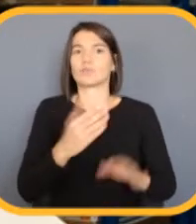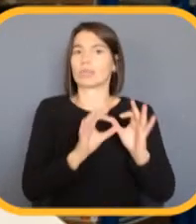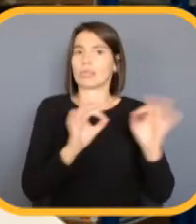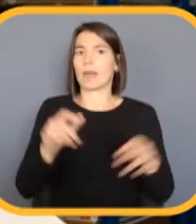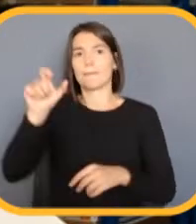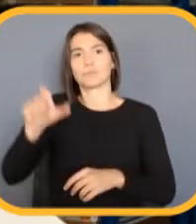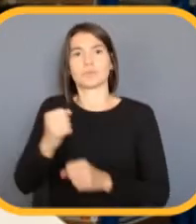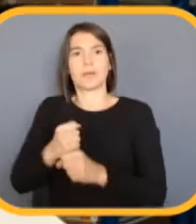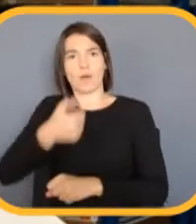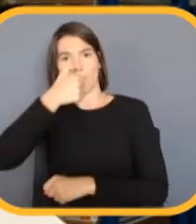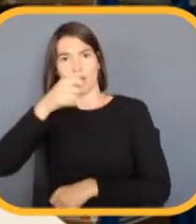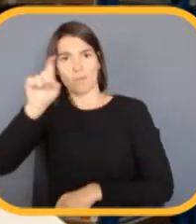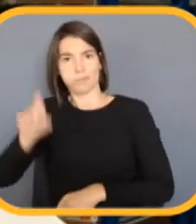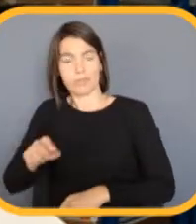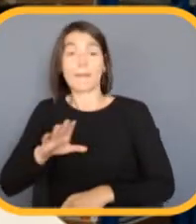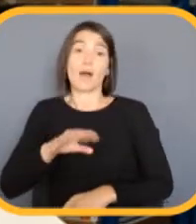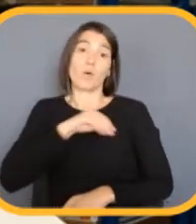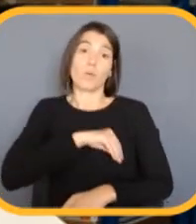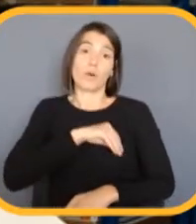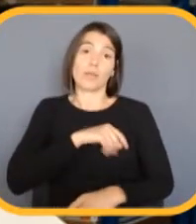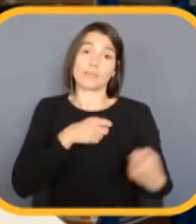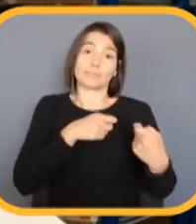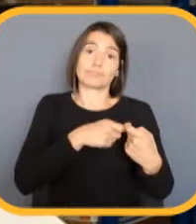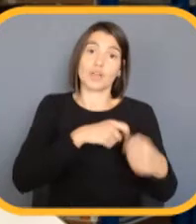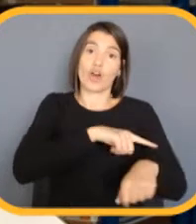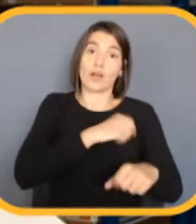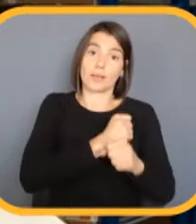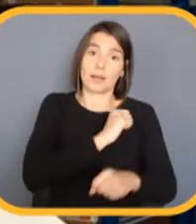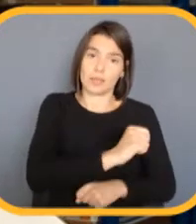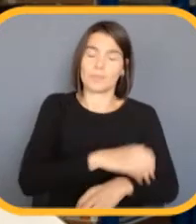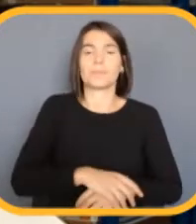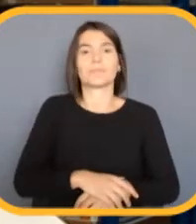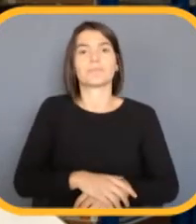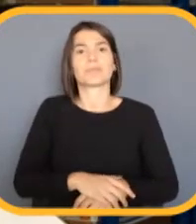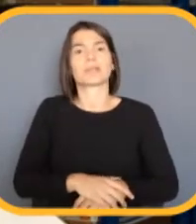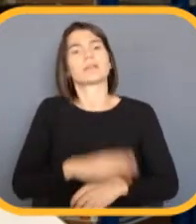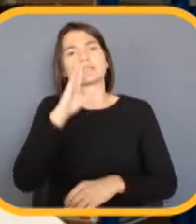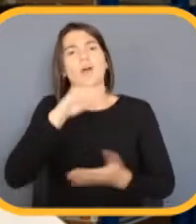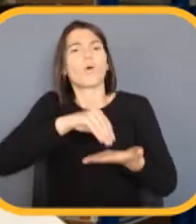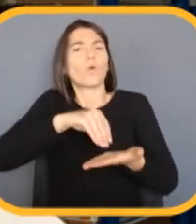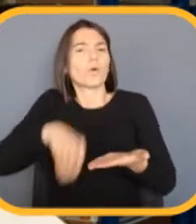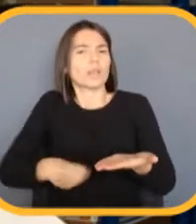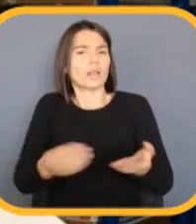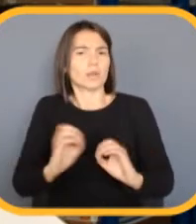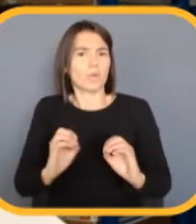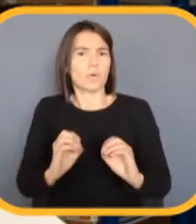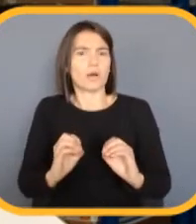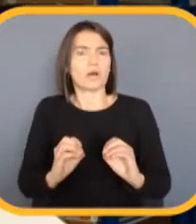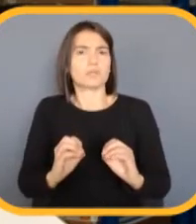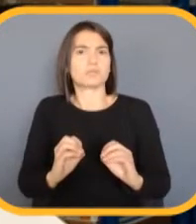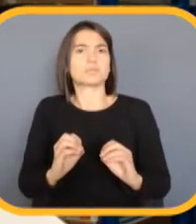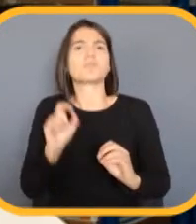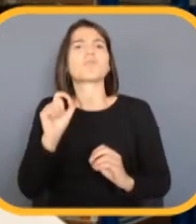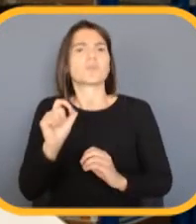a tempo inteiro, mas com vencimento proporcional ao tempo de trabalho. E quando não se tem um contrato, qual é a designação